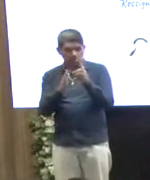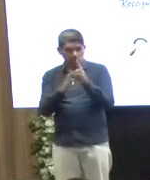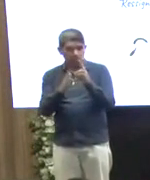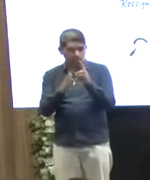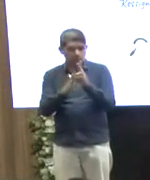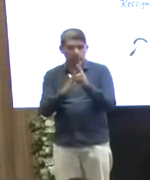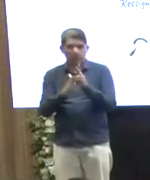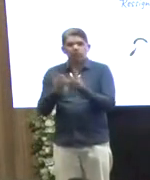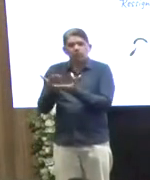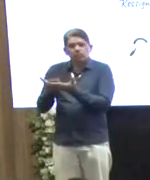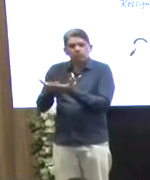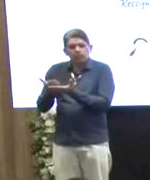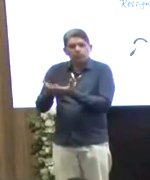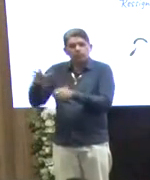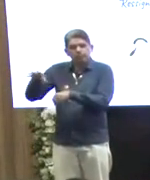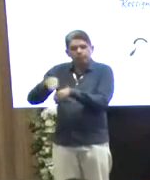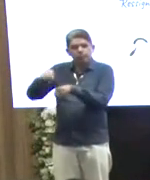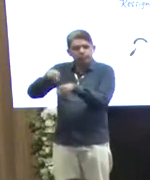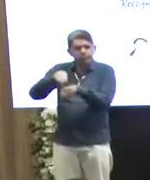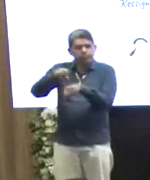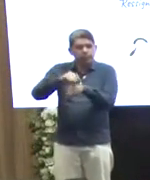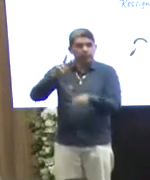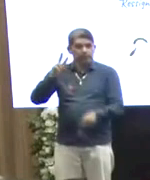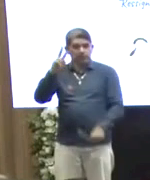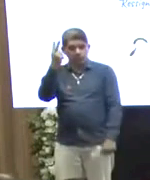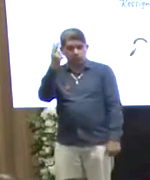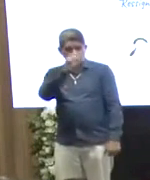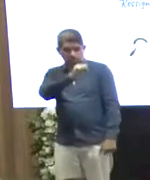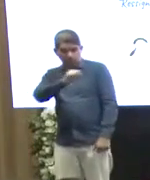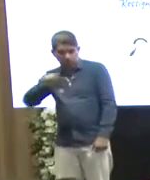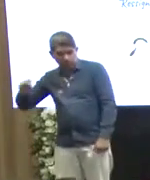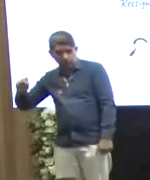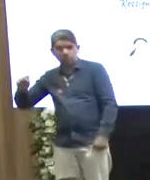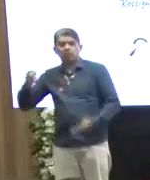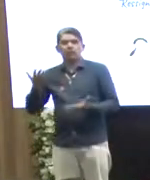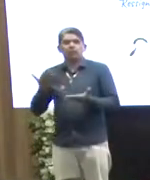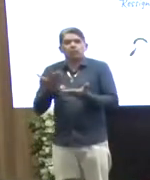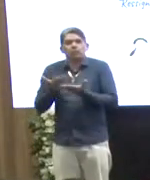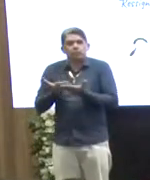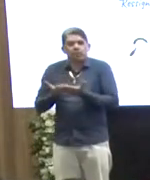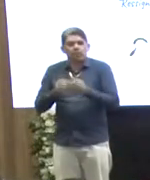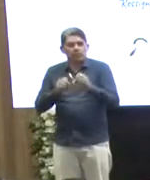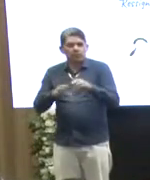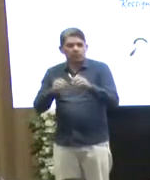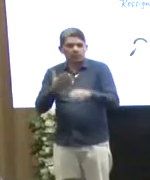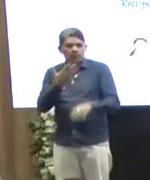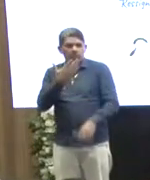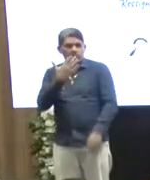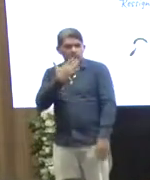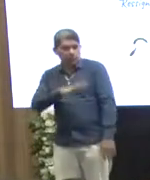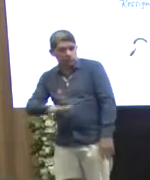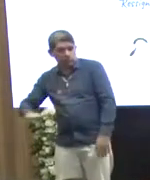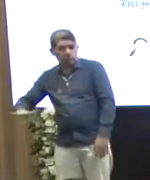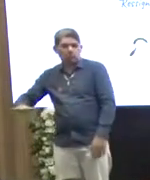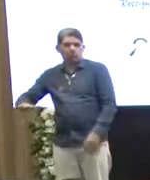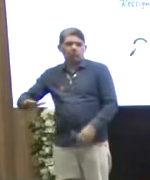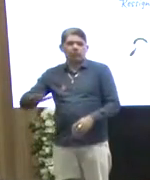conhecer o próprio município. E daí, esse primeiro bimestre, a gente está estudando a cultura indígena. Nós